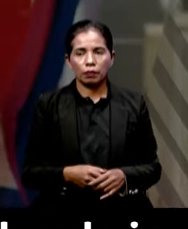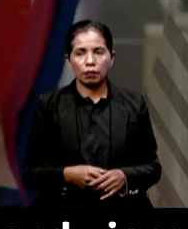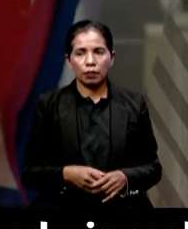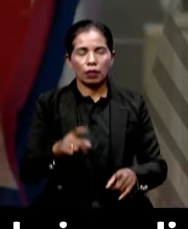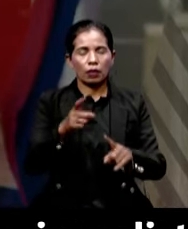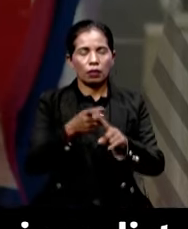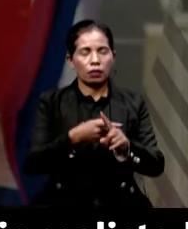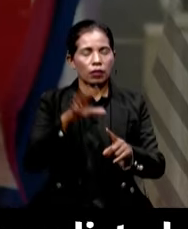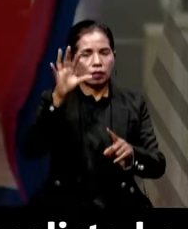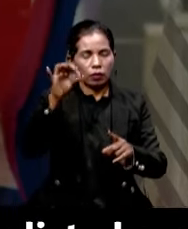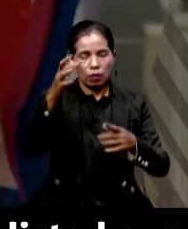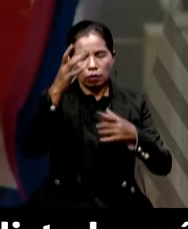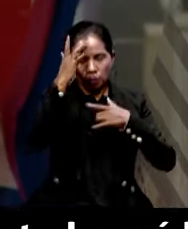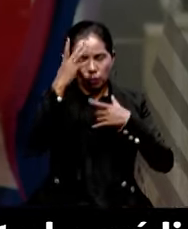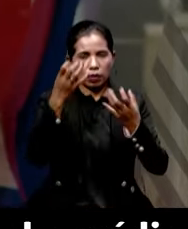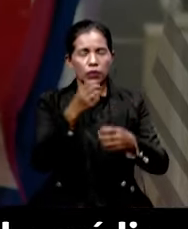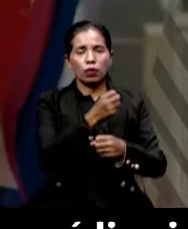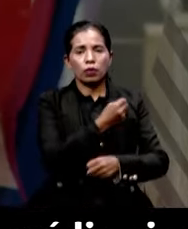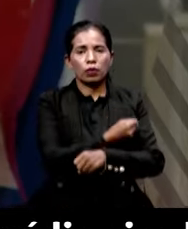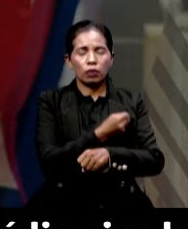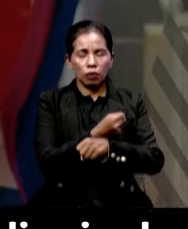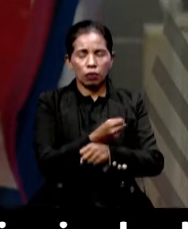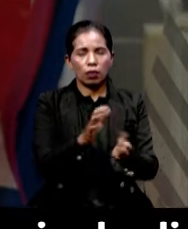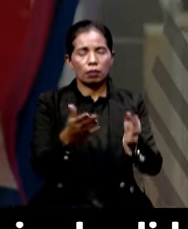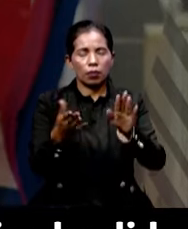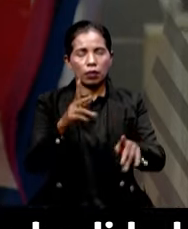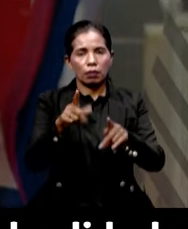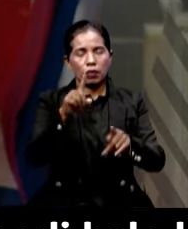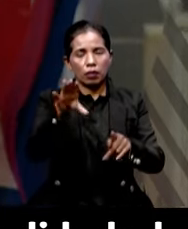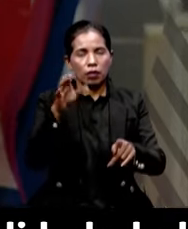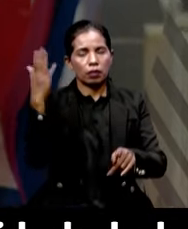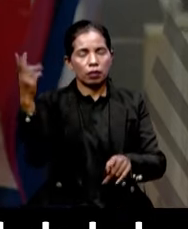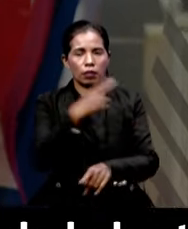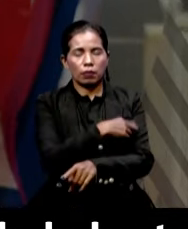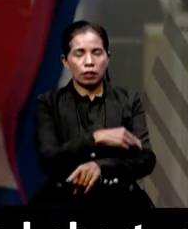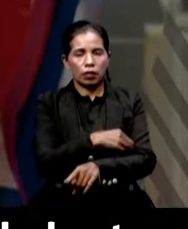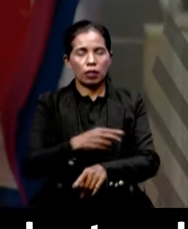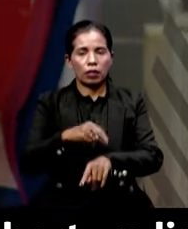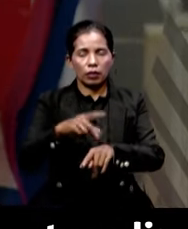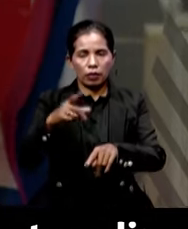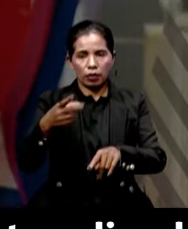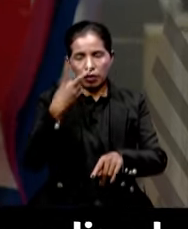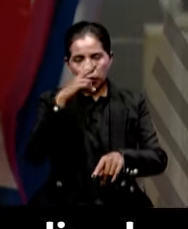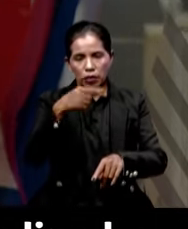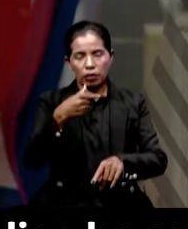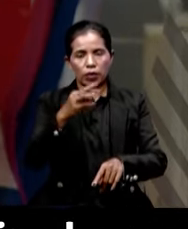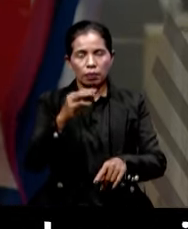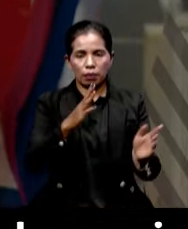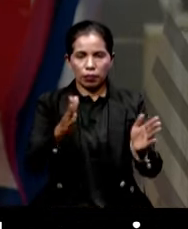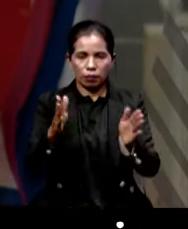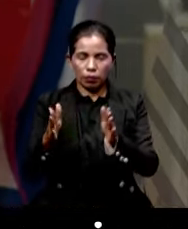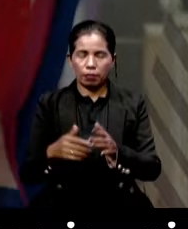E a fulancia Nelara mora estroca a matema besicatus ida e hospital nacional. Turma acompanha a reportagem de Benjamin